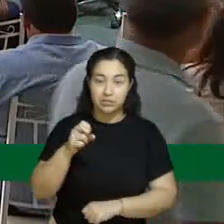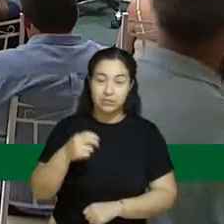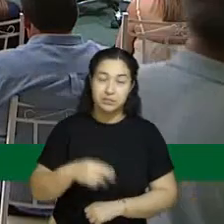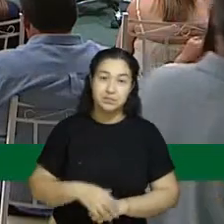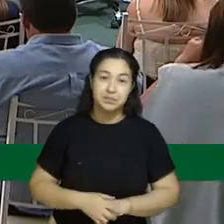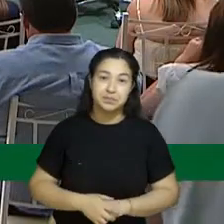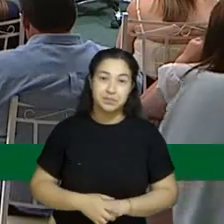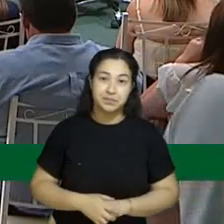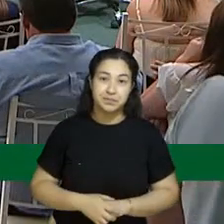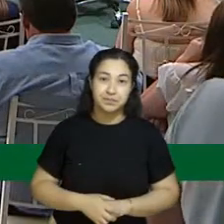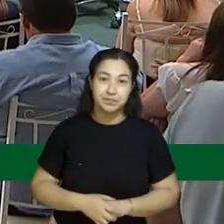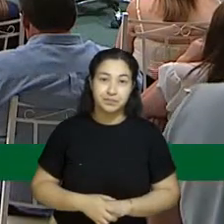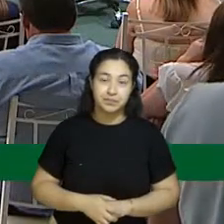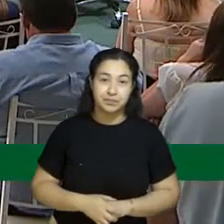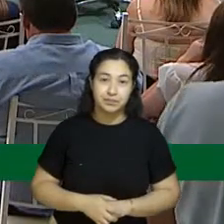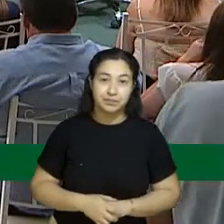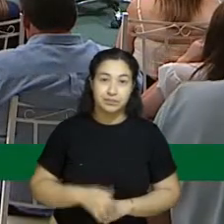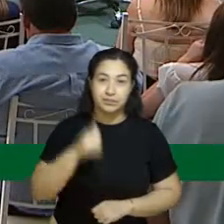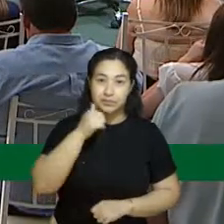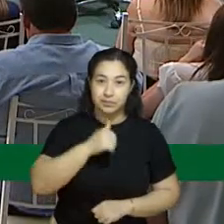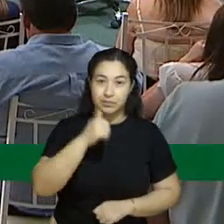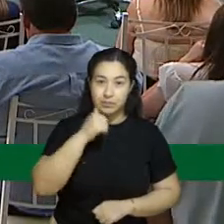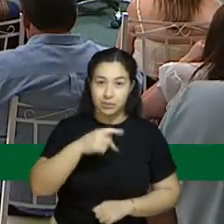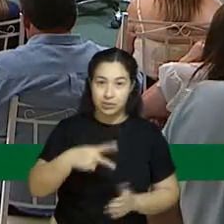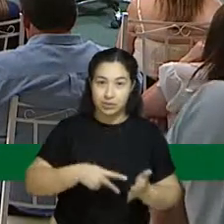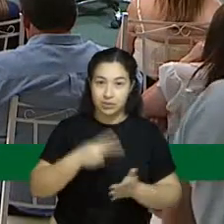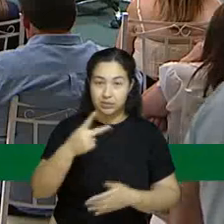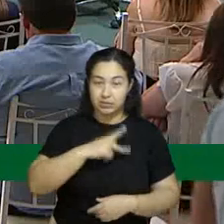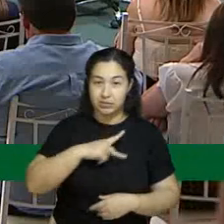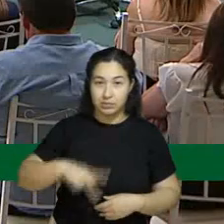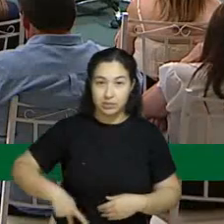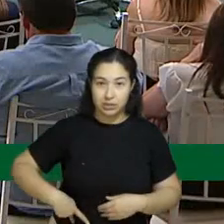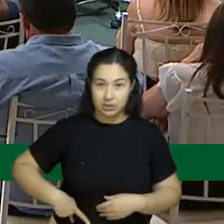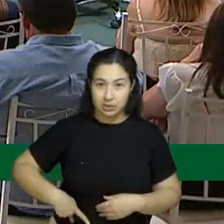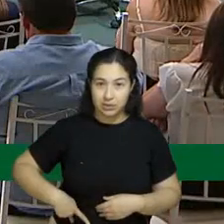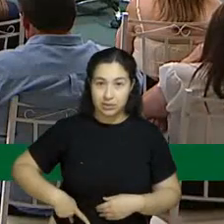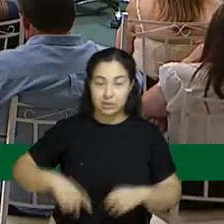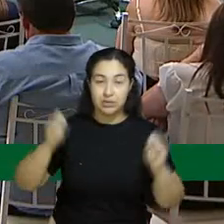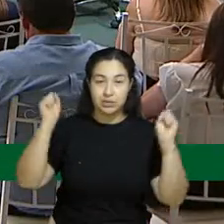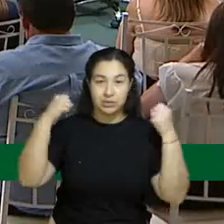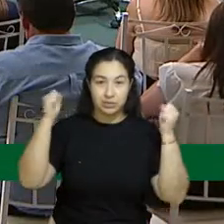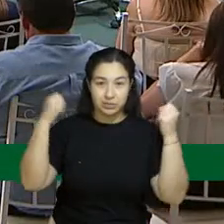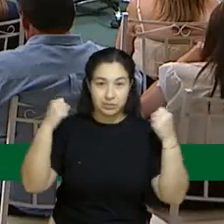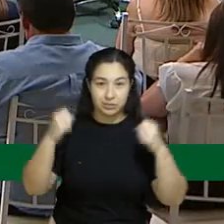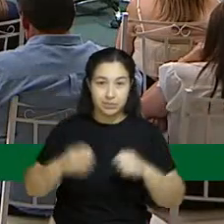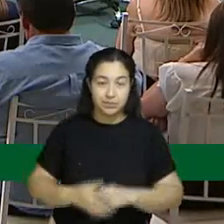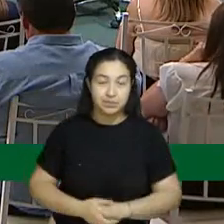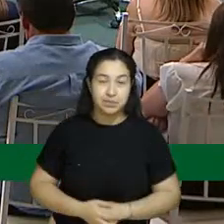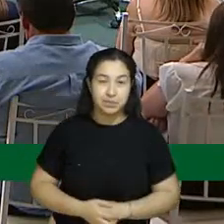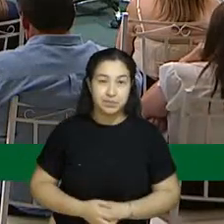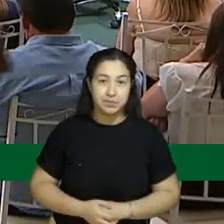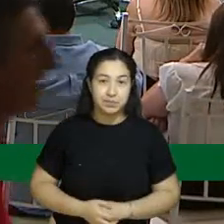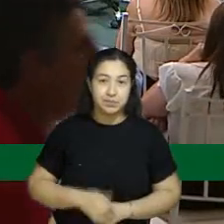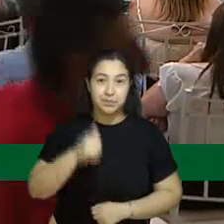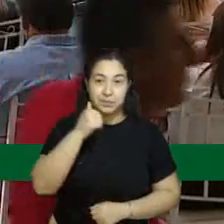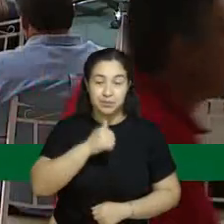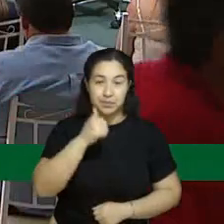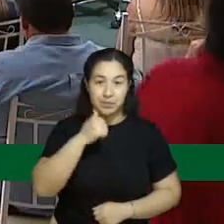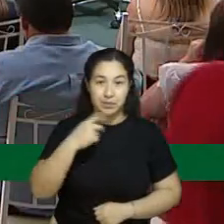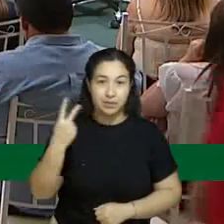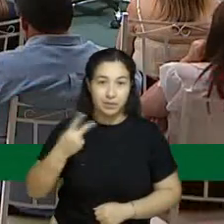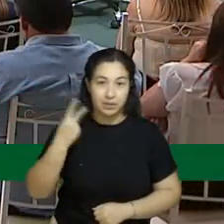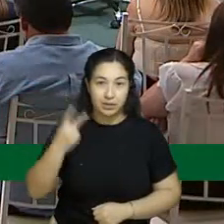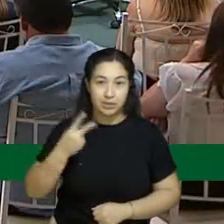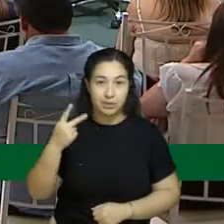Silveira. Senhora vice-presidente da Câmara de Vereadores de Chapecó, Sueli Sutili. Senhora vereadora do município de